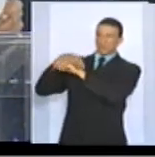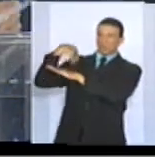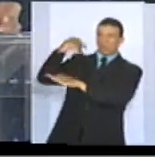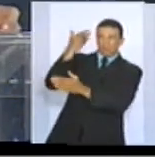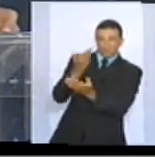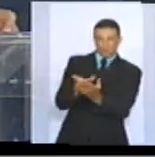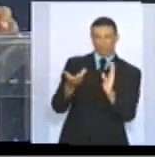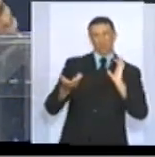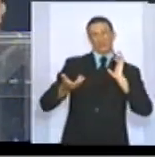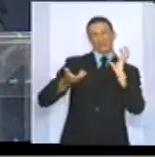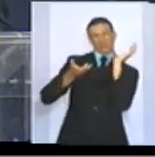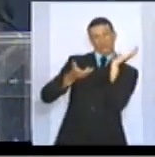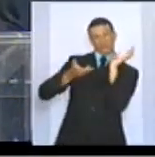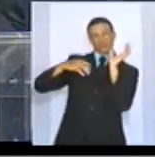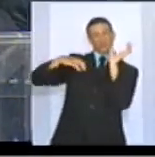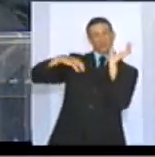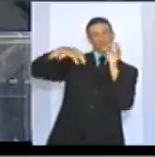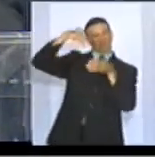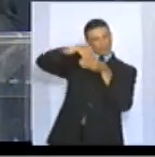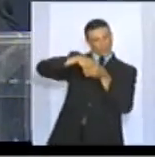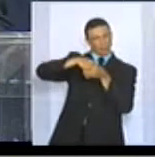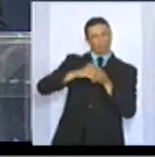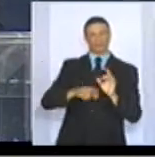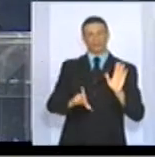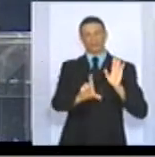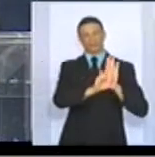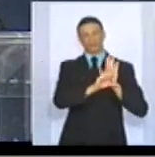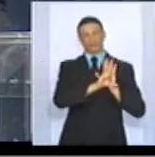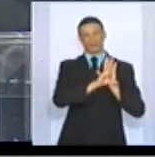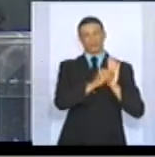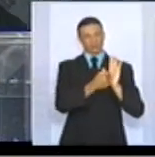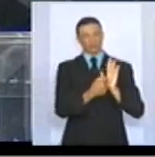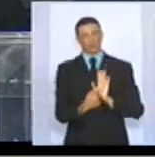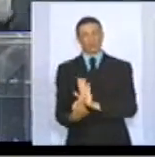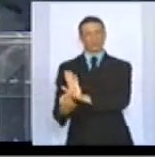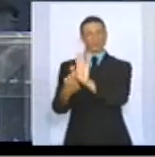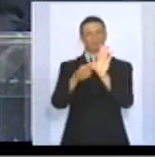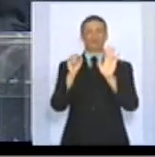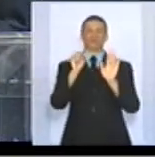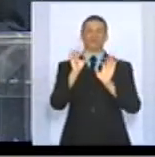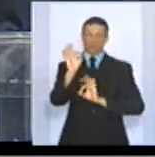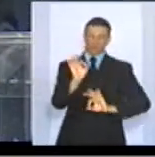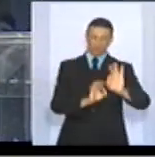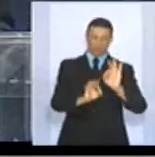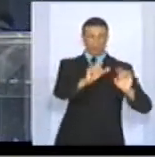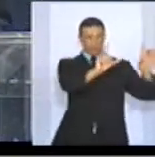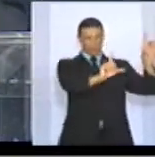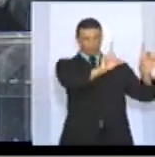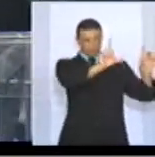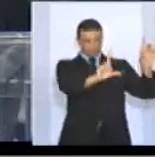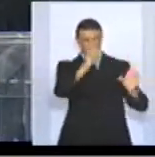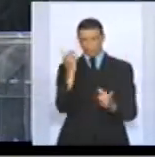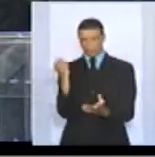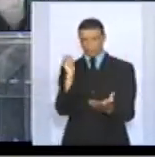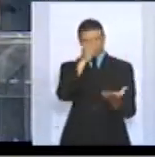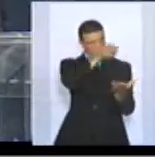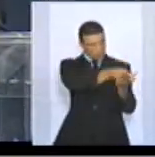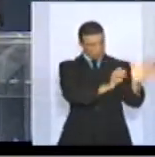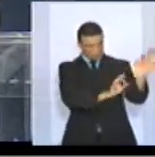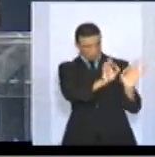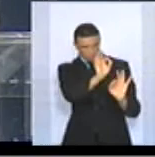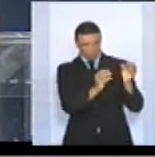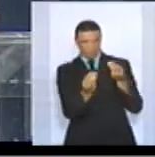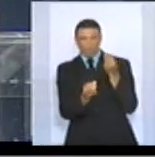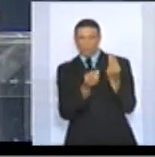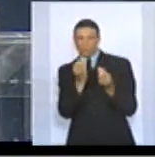Congresso. A lei traz como grande novidade o organizar o serviço de televisão paga, a cadeia econômica do